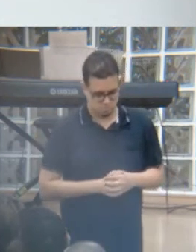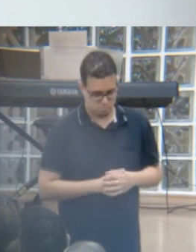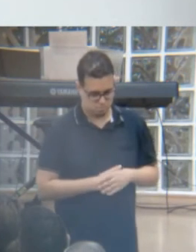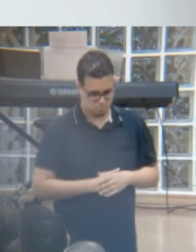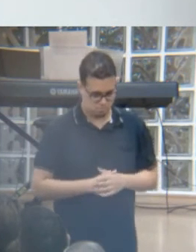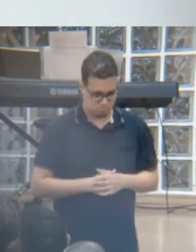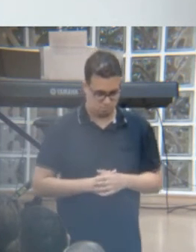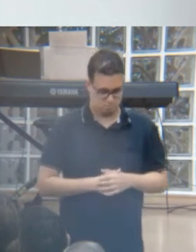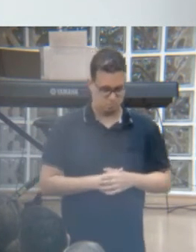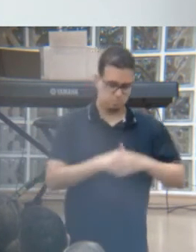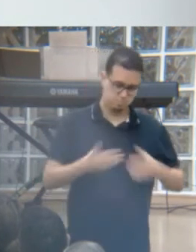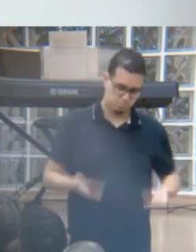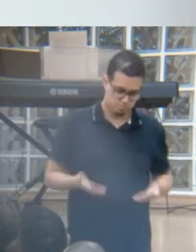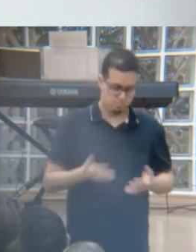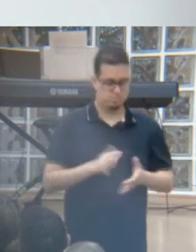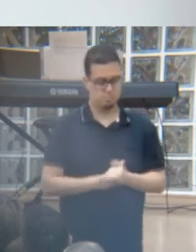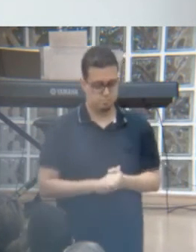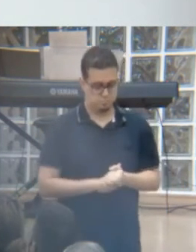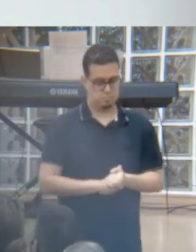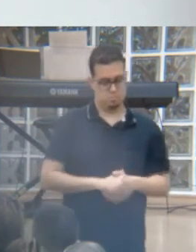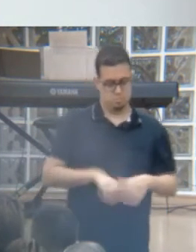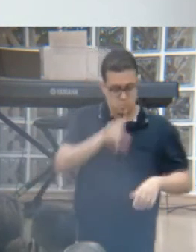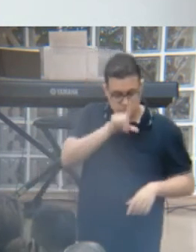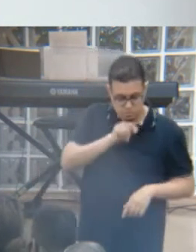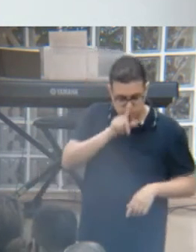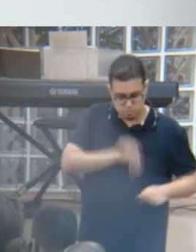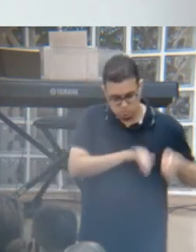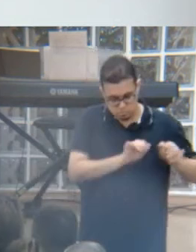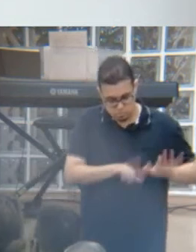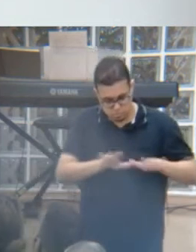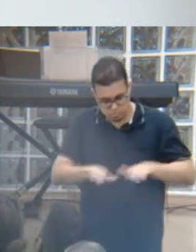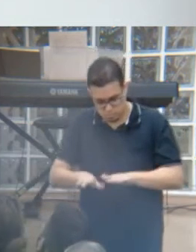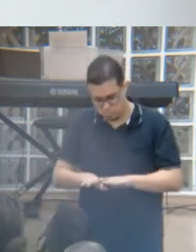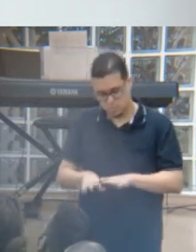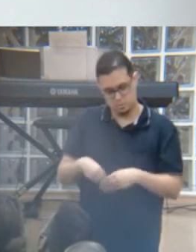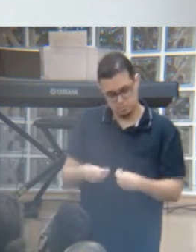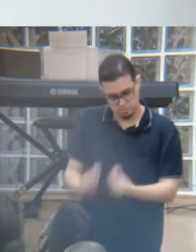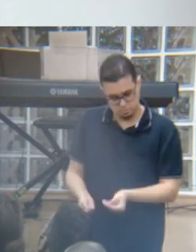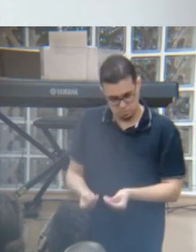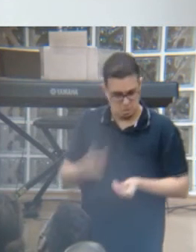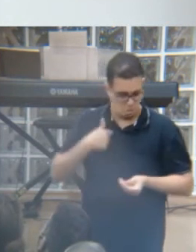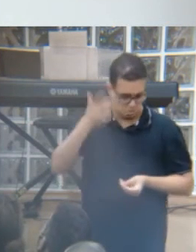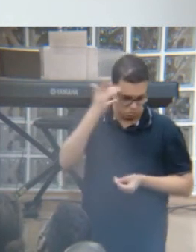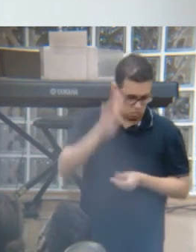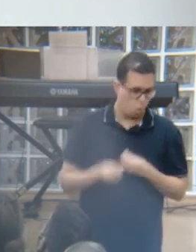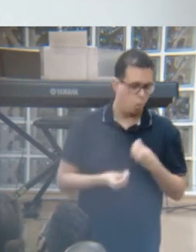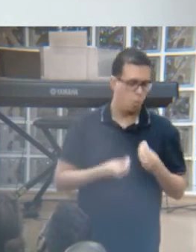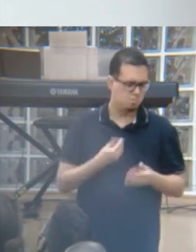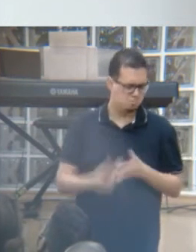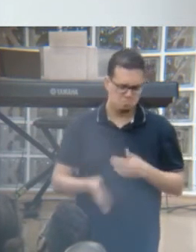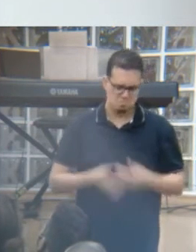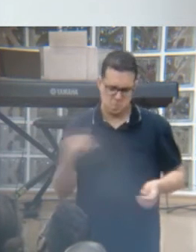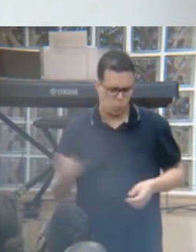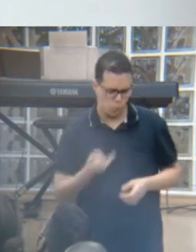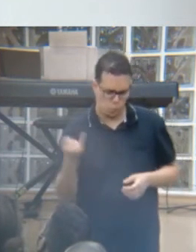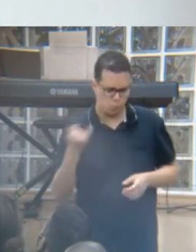Estava ali, os corvos alimentando, não interessa, não importa qual é o instrumento que Deus vai usar. Mas